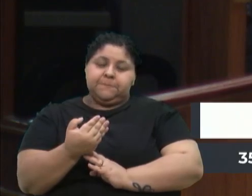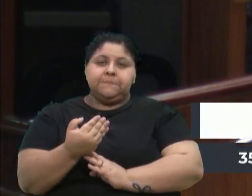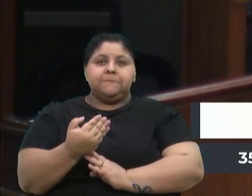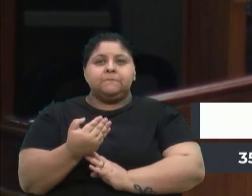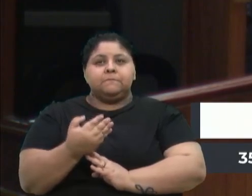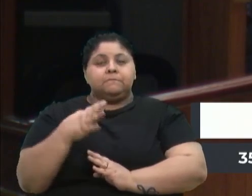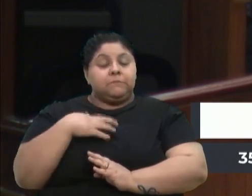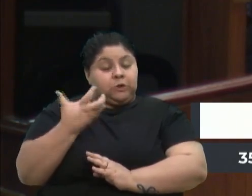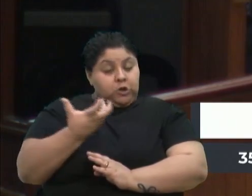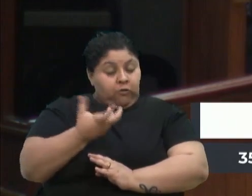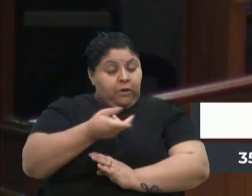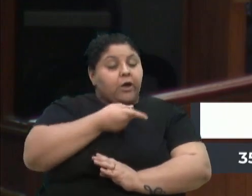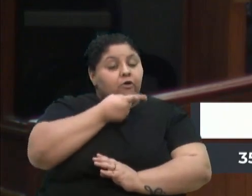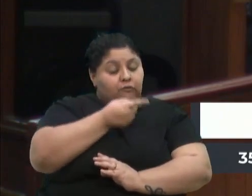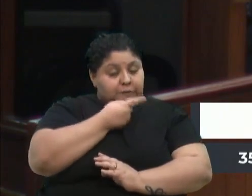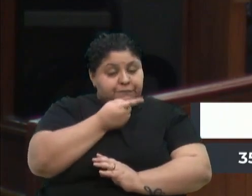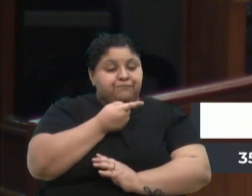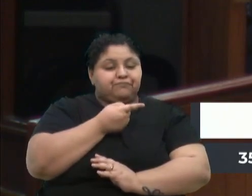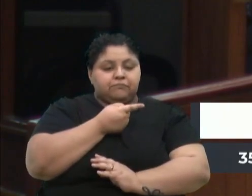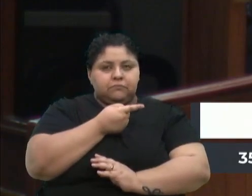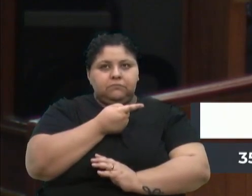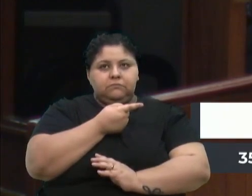eu quero dizer que